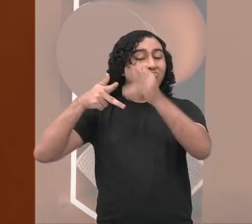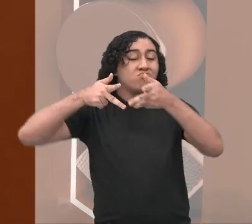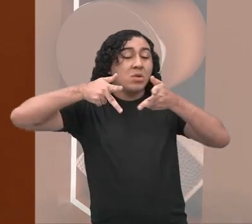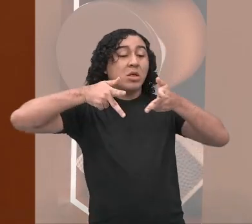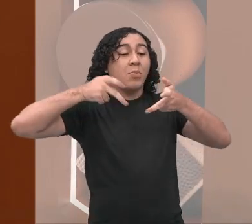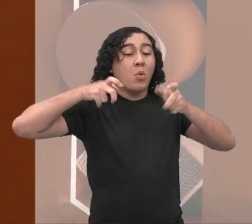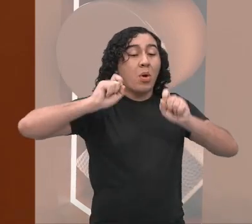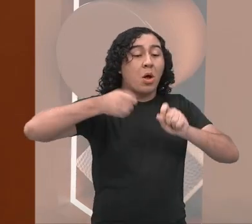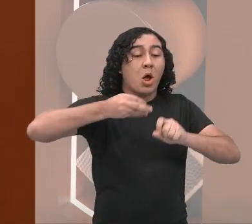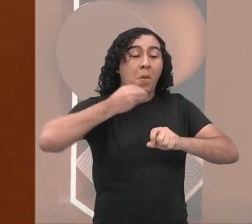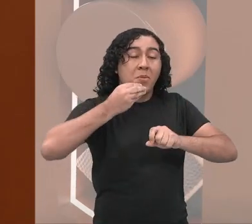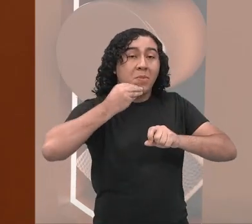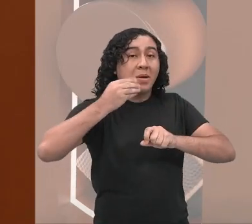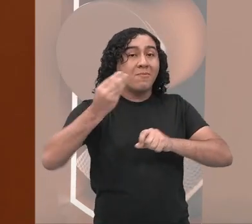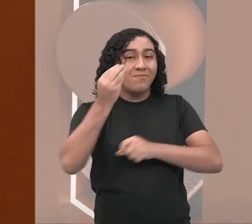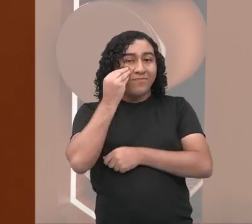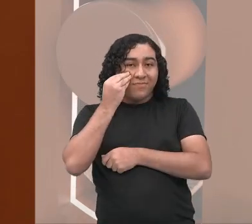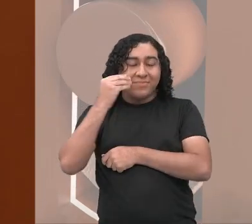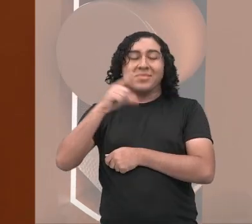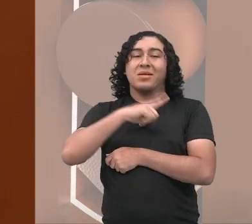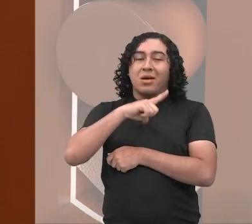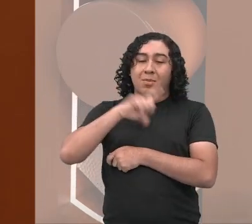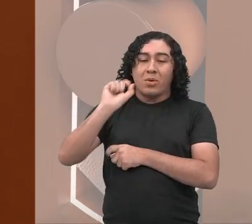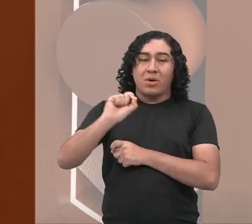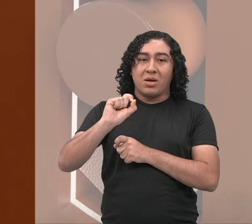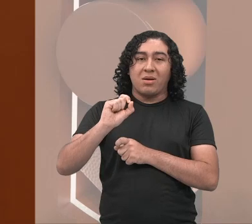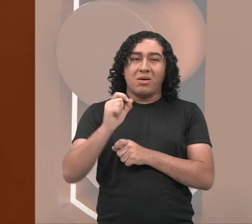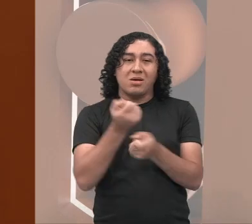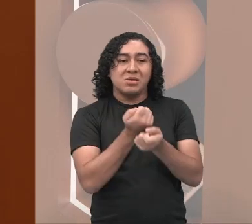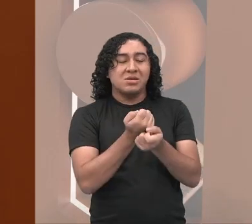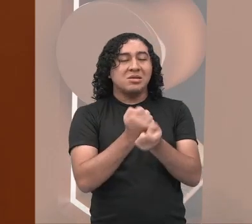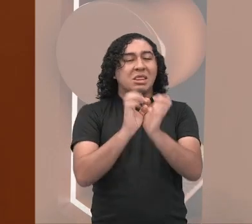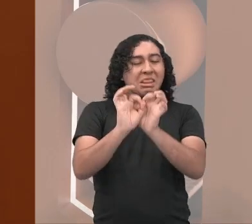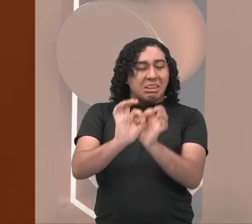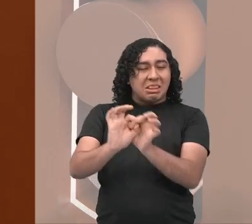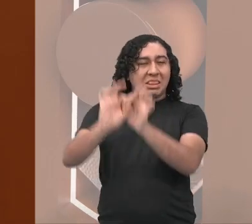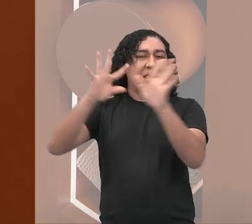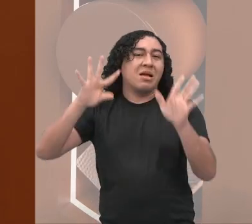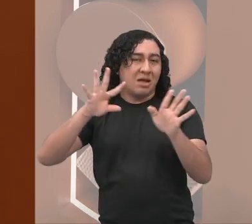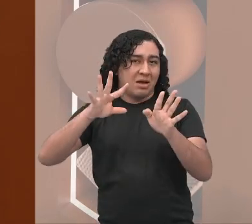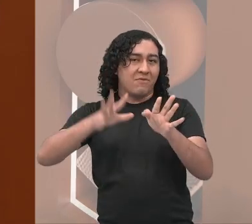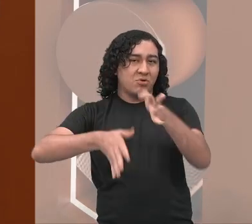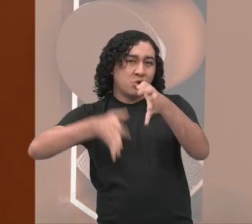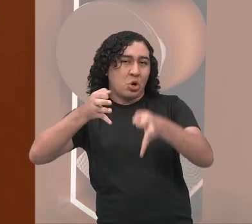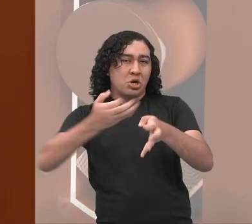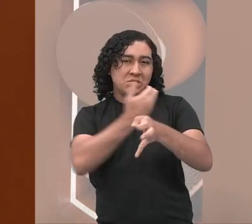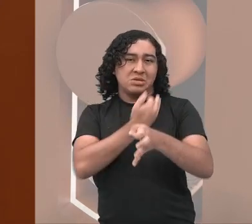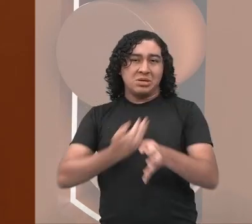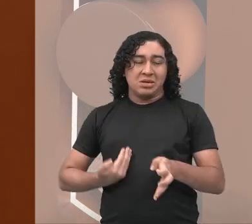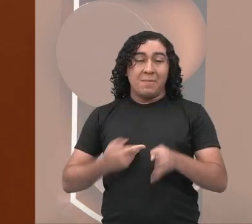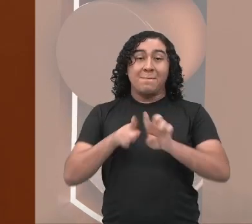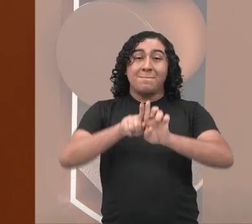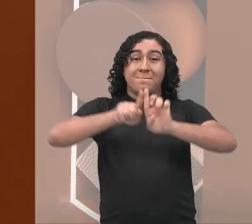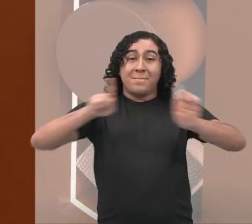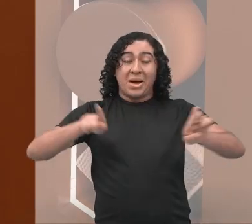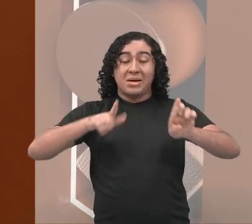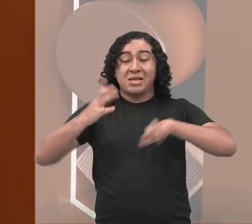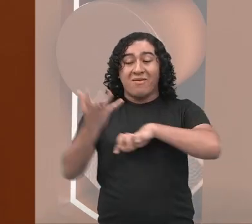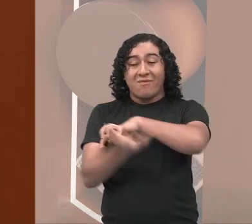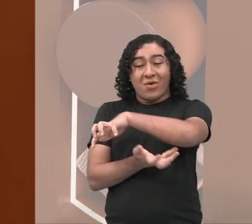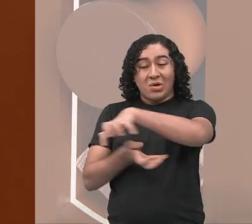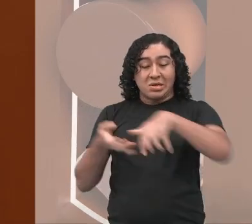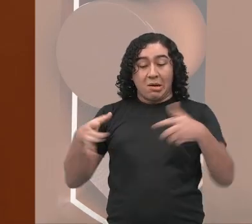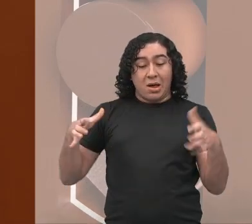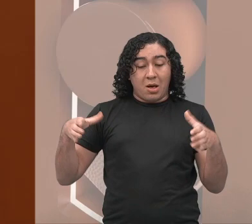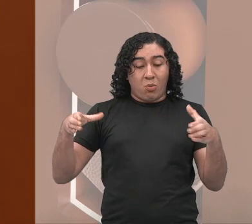uma oportunidade de tentar também libertar-se do jugo do poder central, mas essas revoltas foram